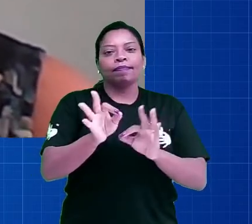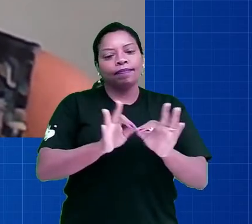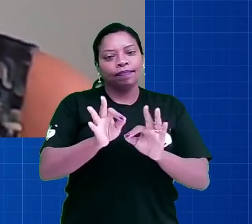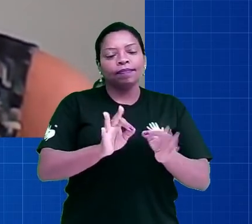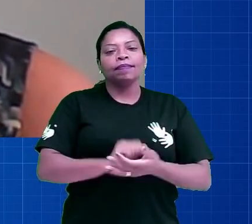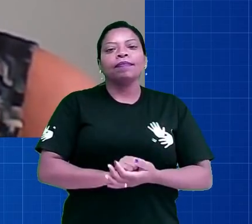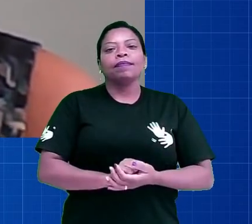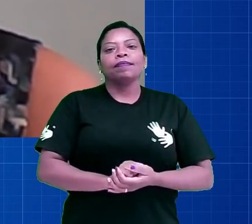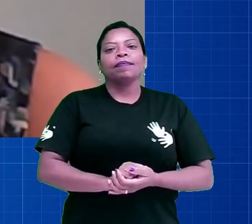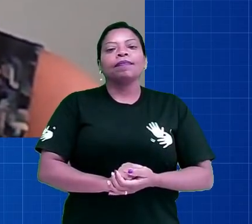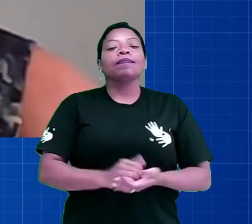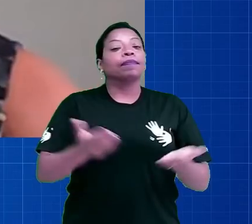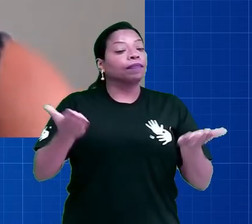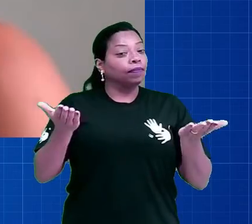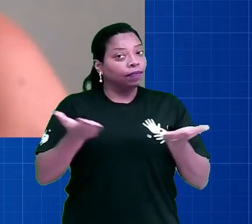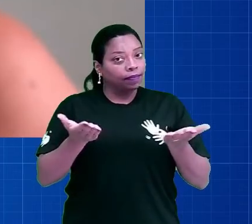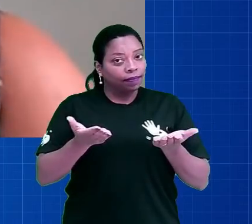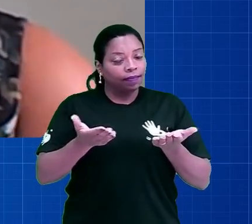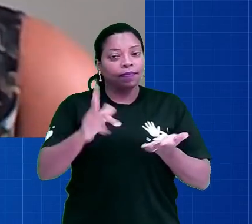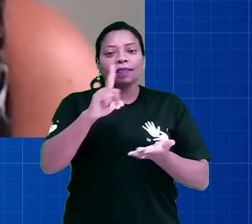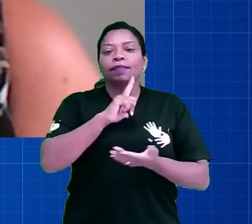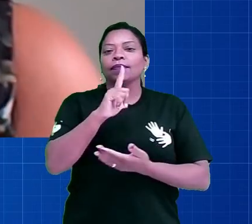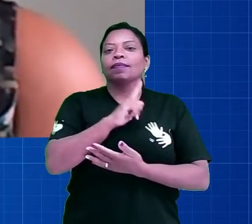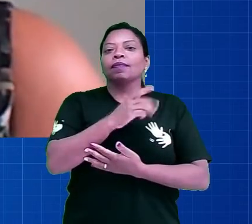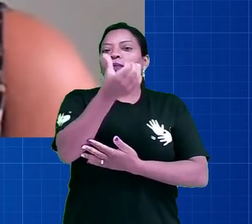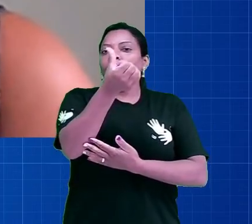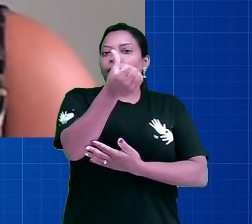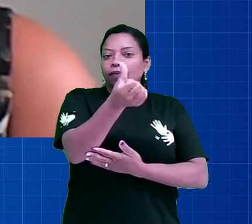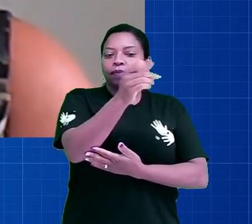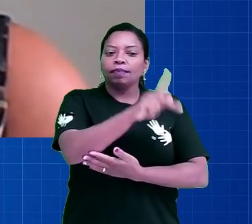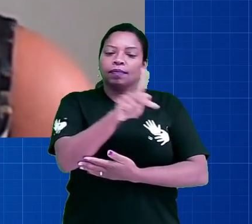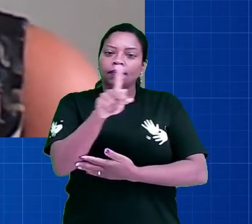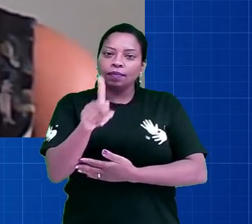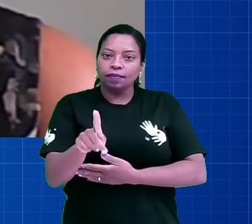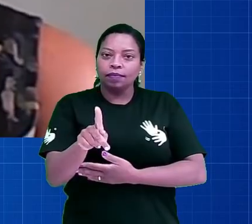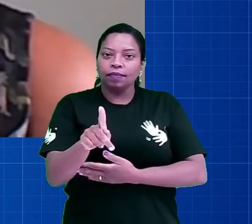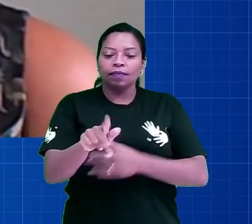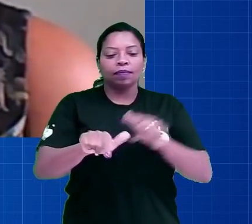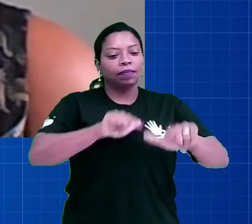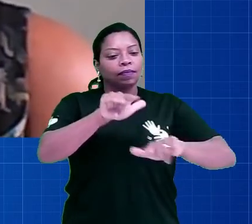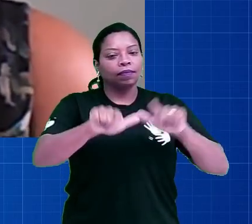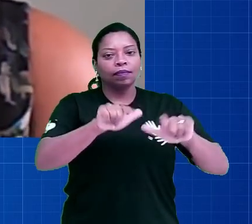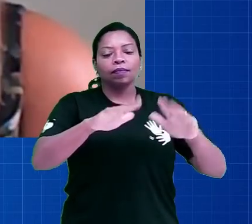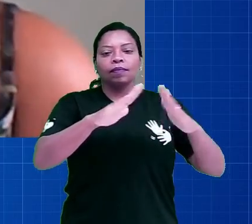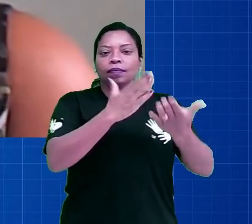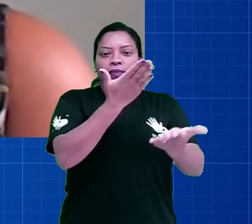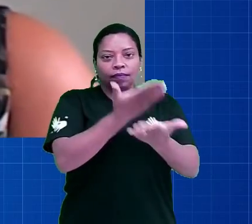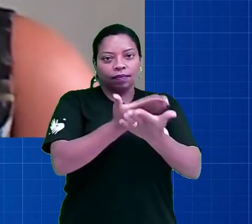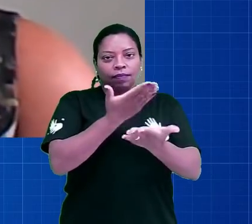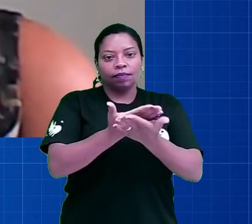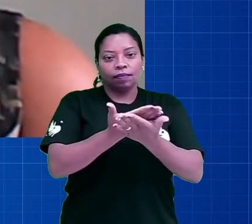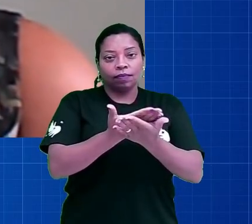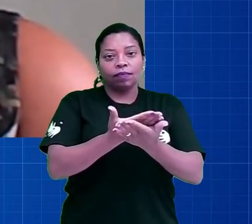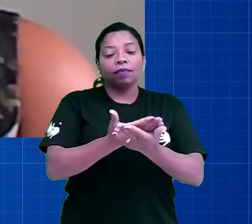caminhada para a implementação desse projeto. Atualmente, nós temos, então, 6 professoras que